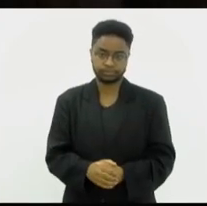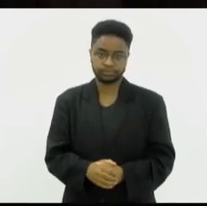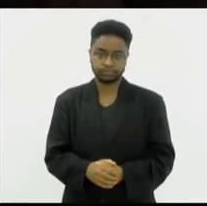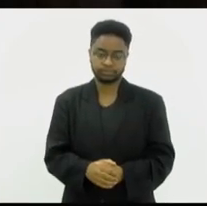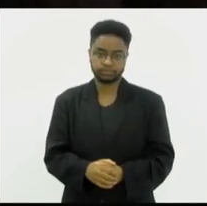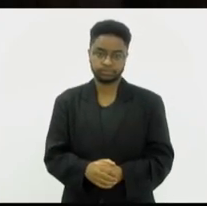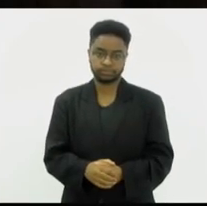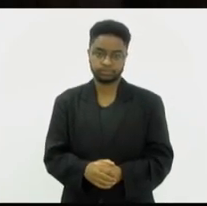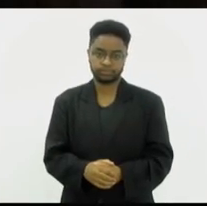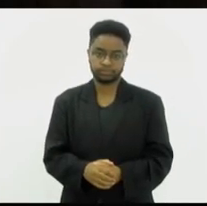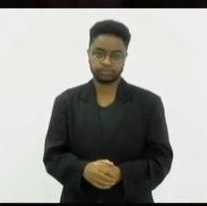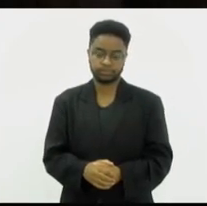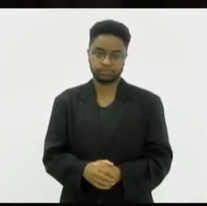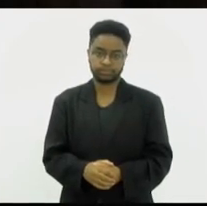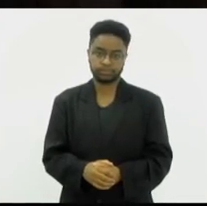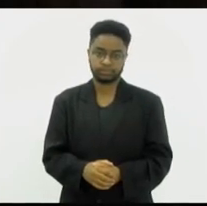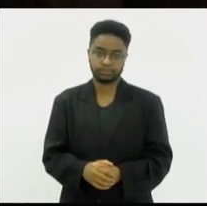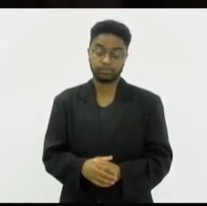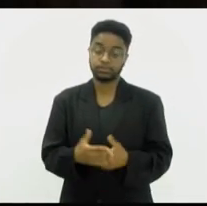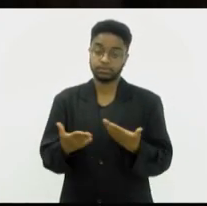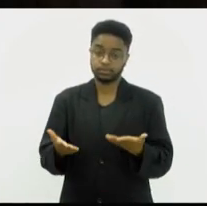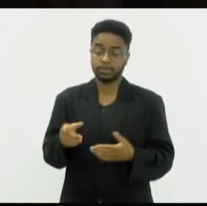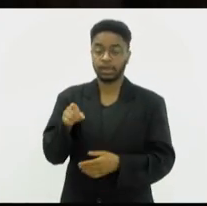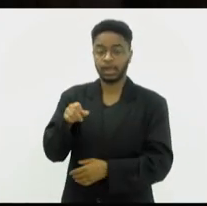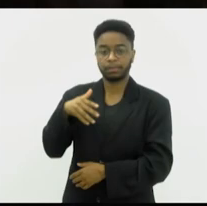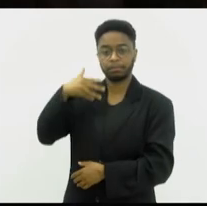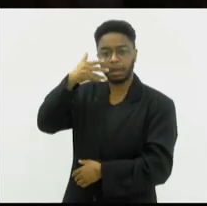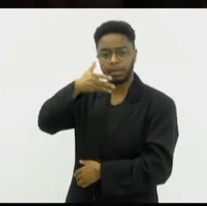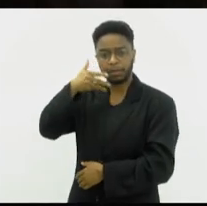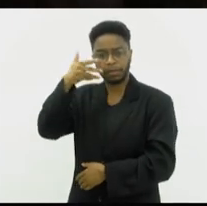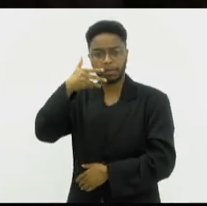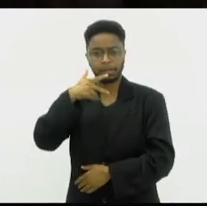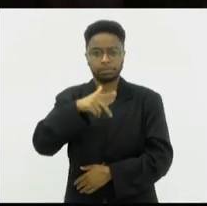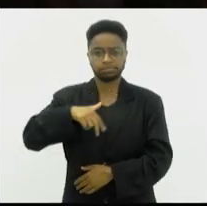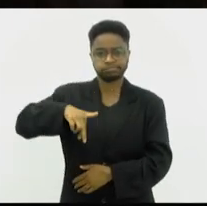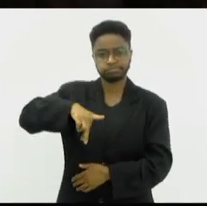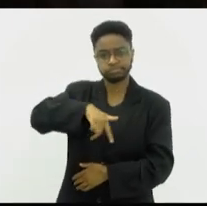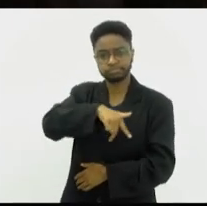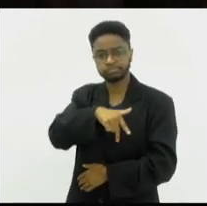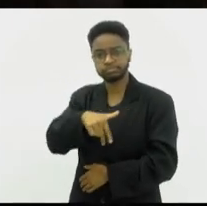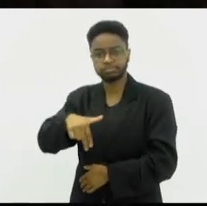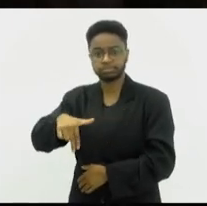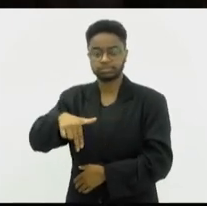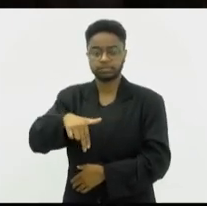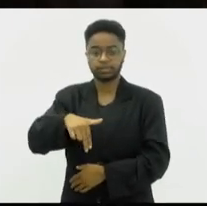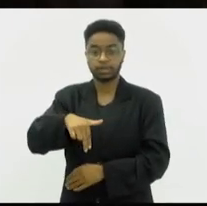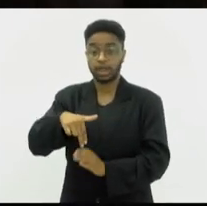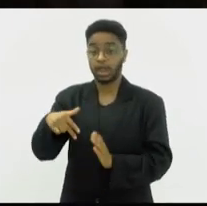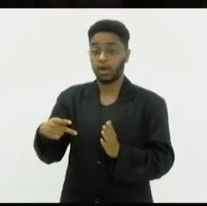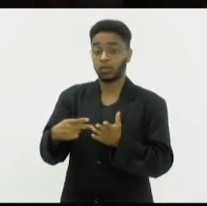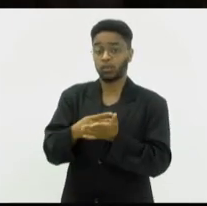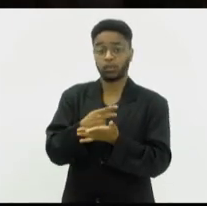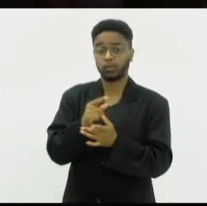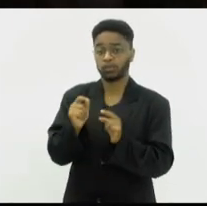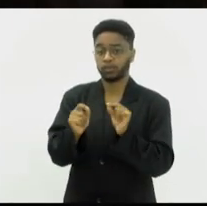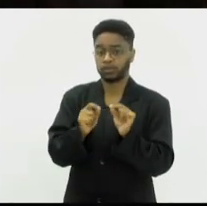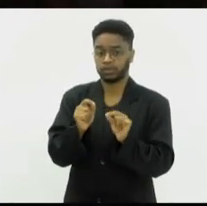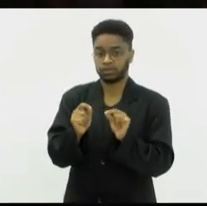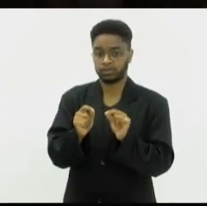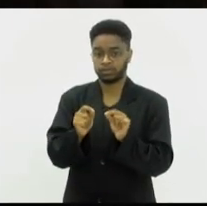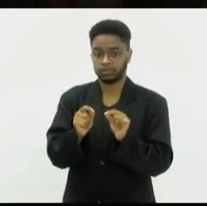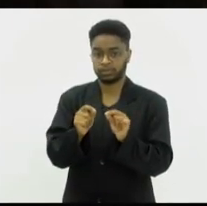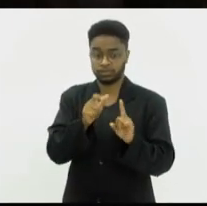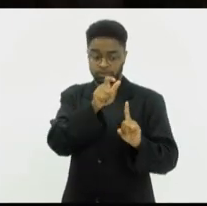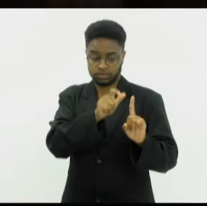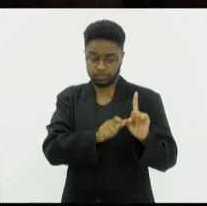E nesse discurso e tal, para cá, para lá, eis que o Montanha,